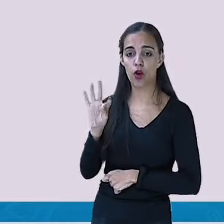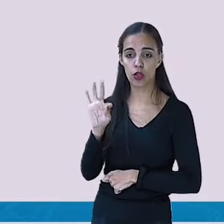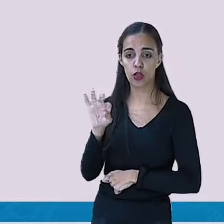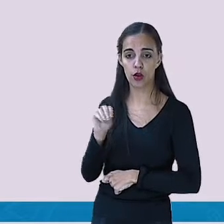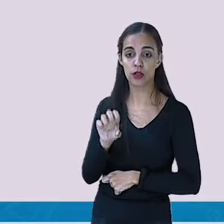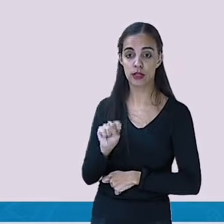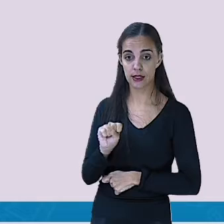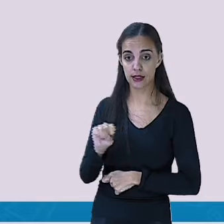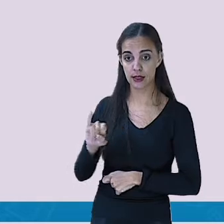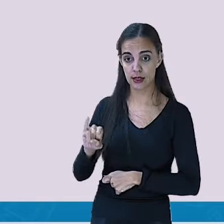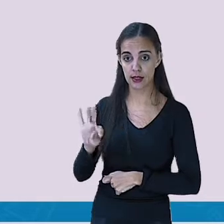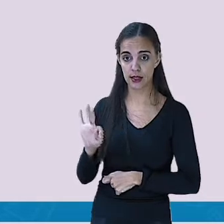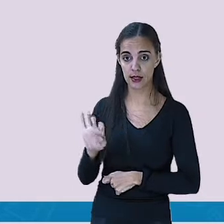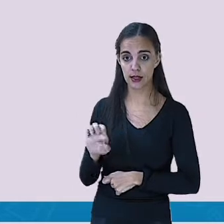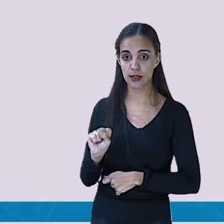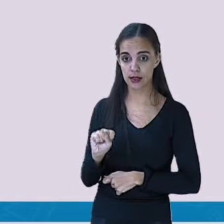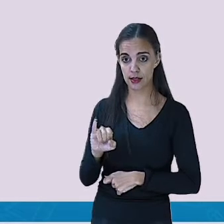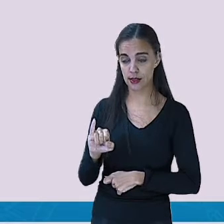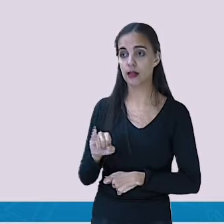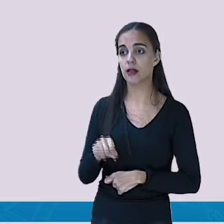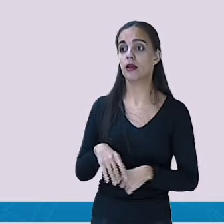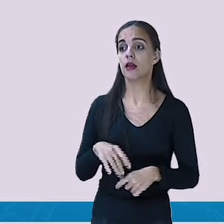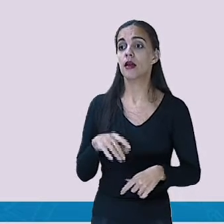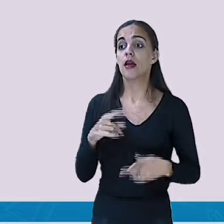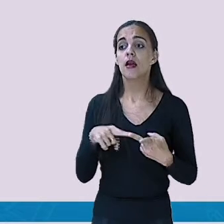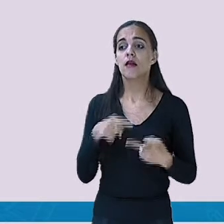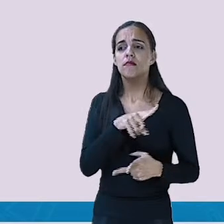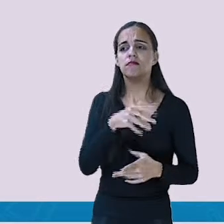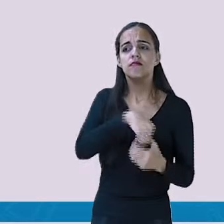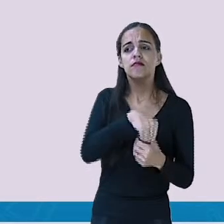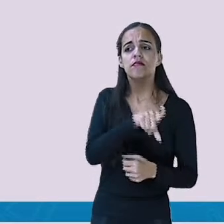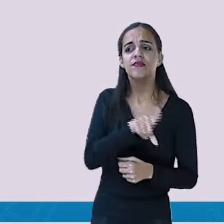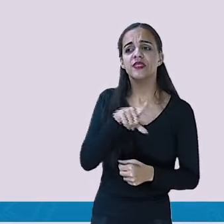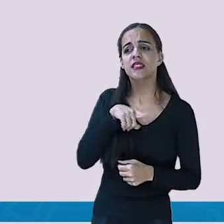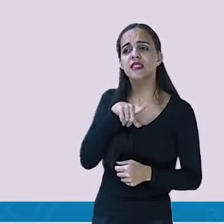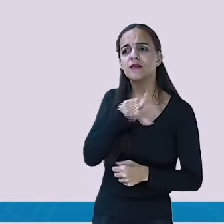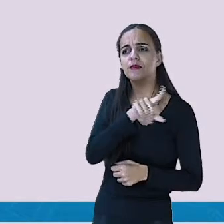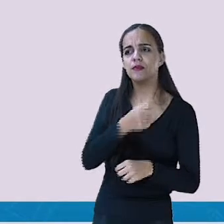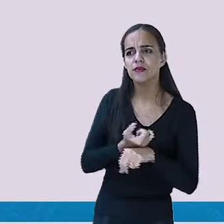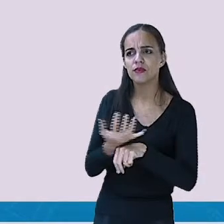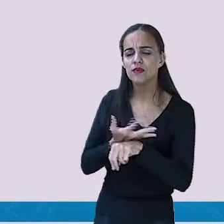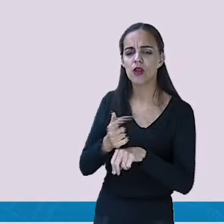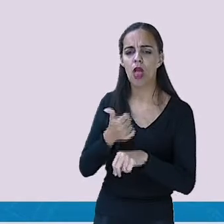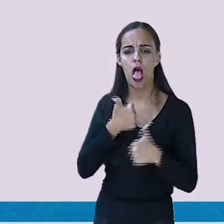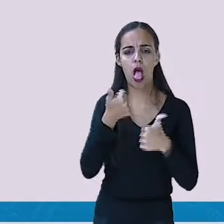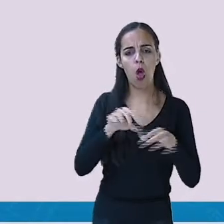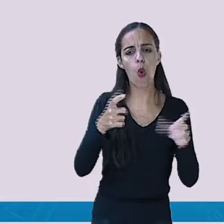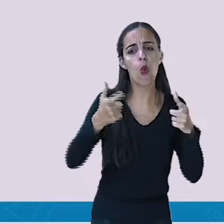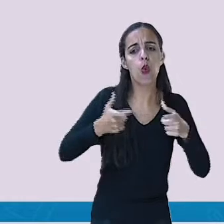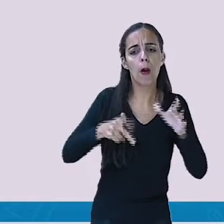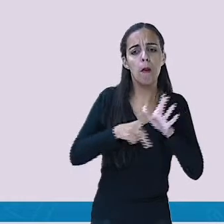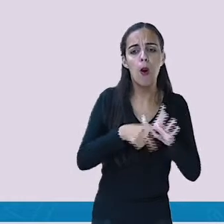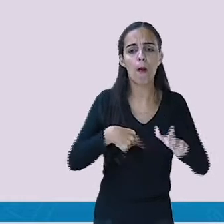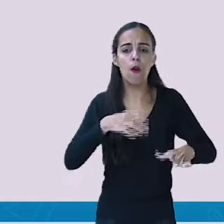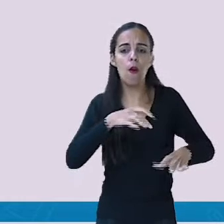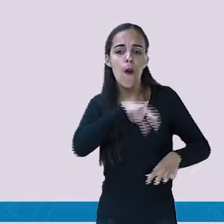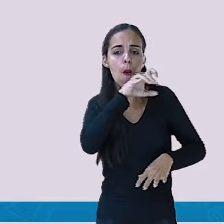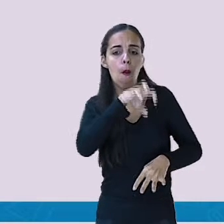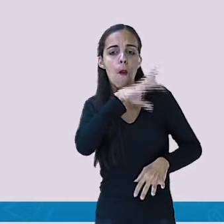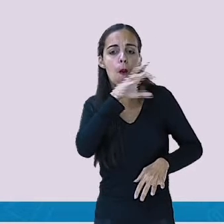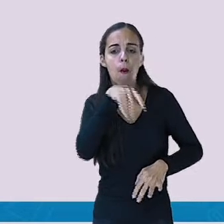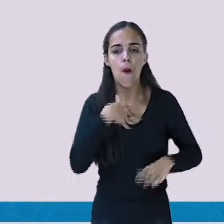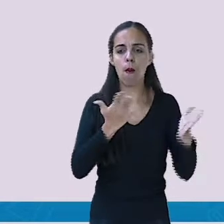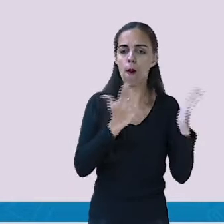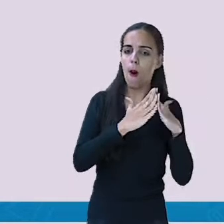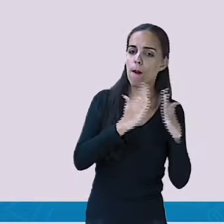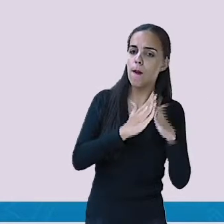aí, comprometimento do gás oxigênio. A vegetação serve de moradia para diversos seres